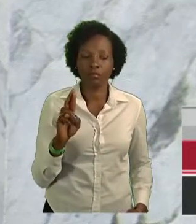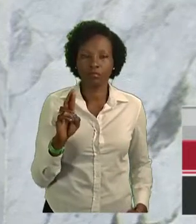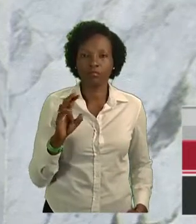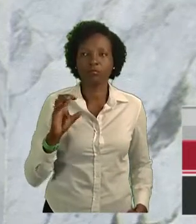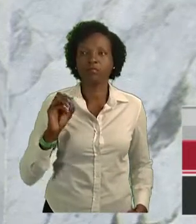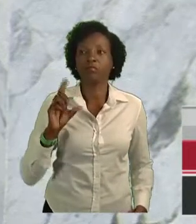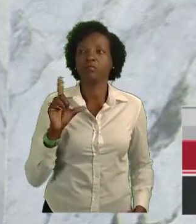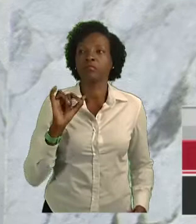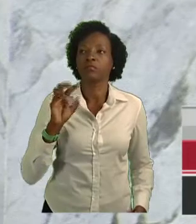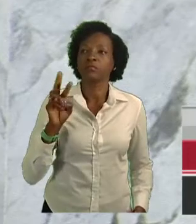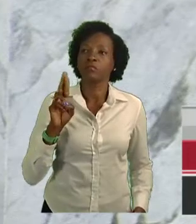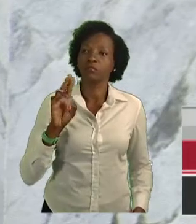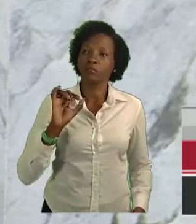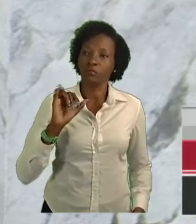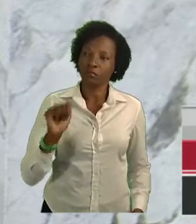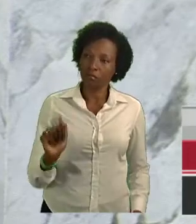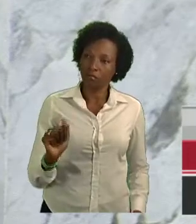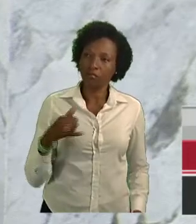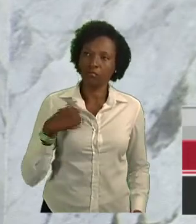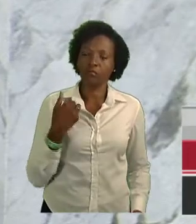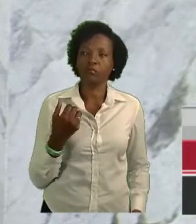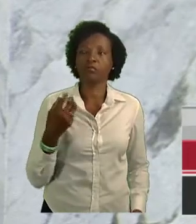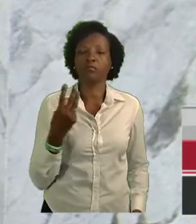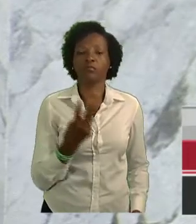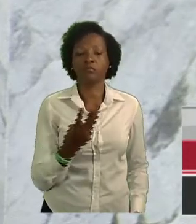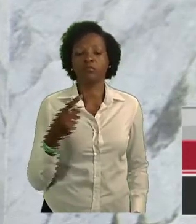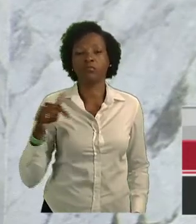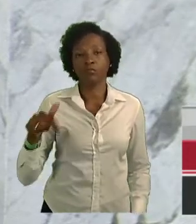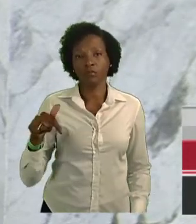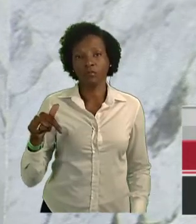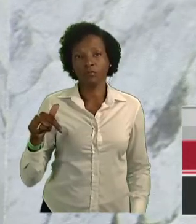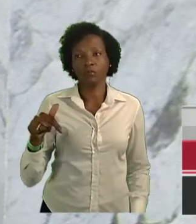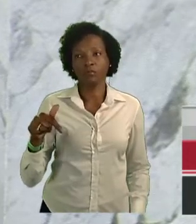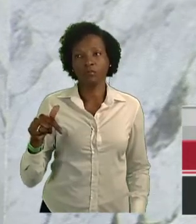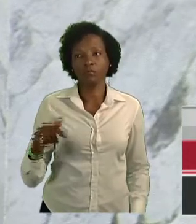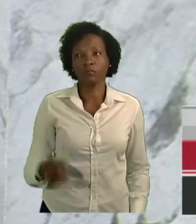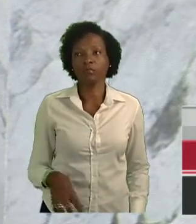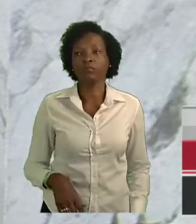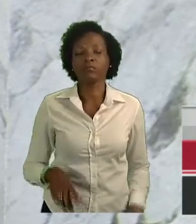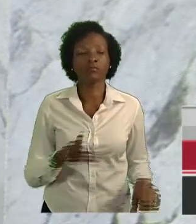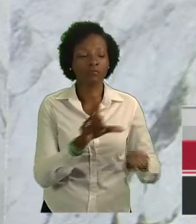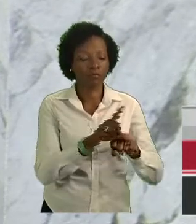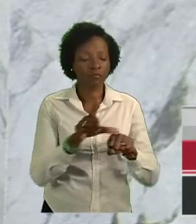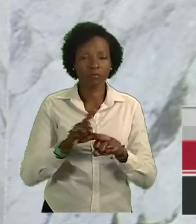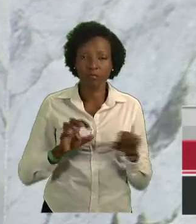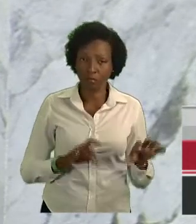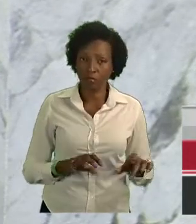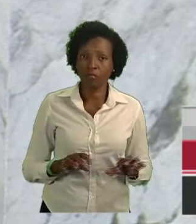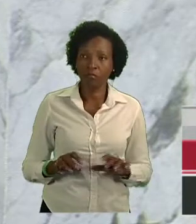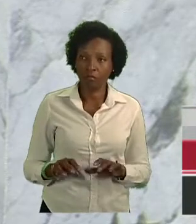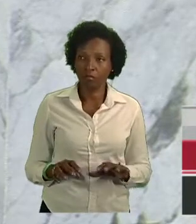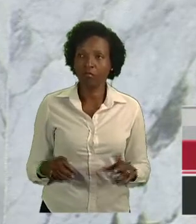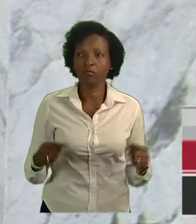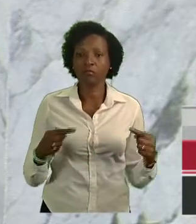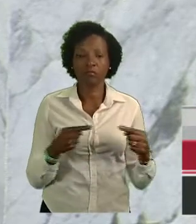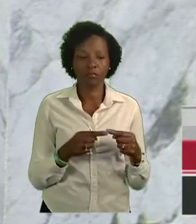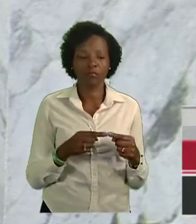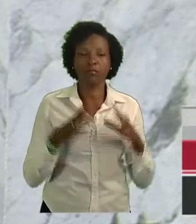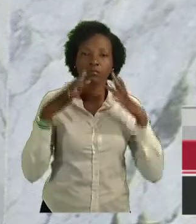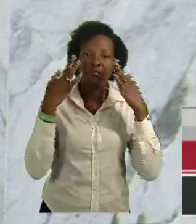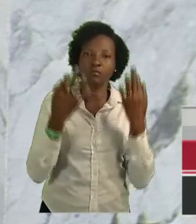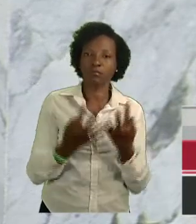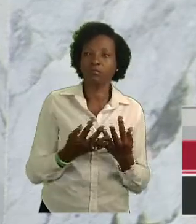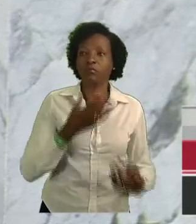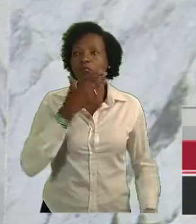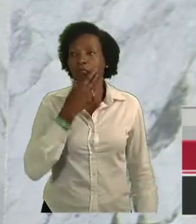é estava na frente de uma loja de informática que pertence à família dele quando dois